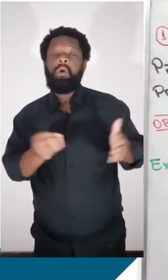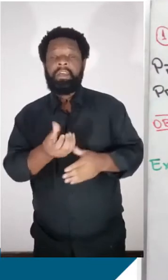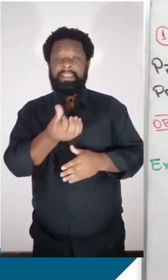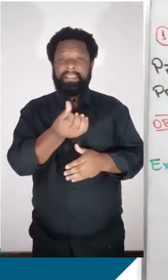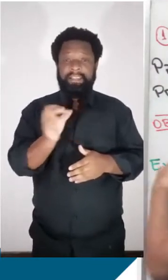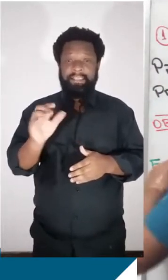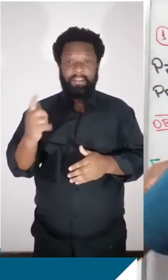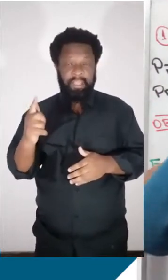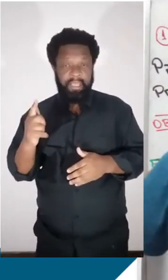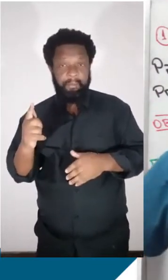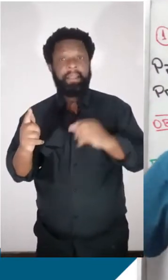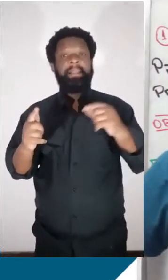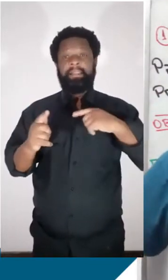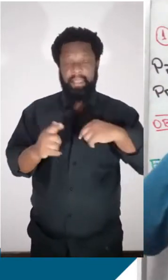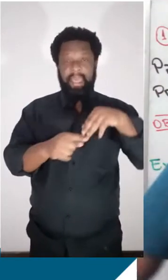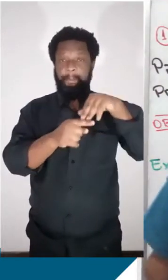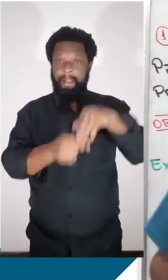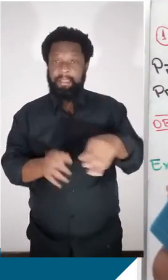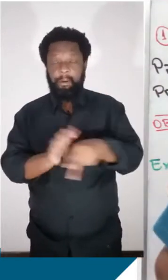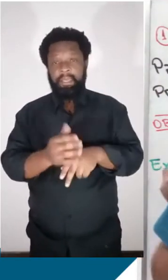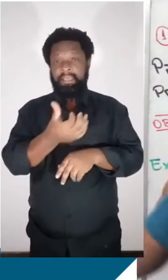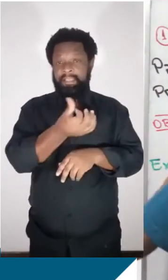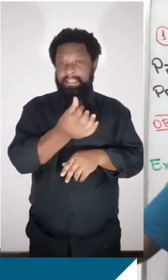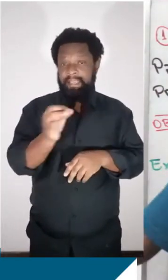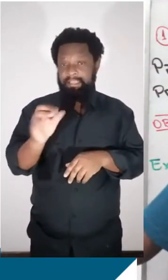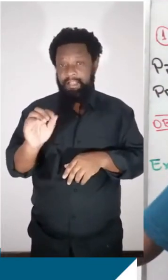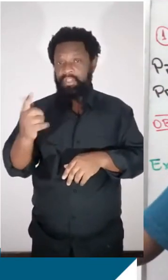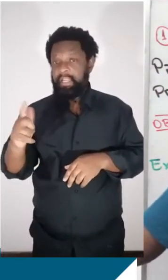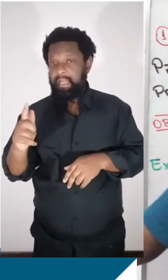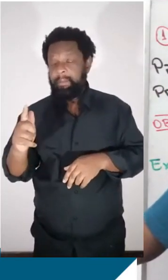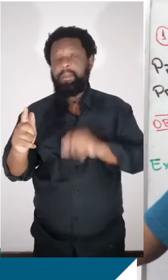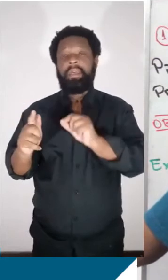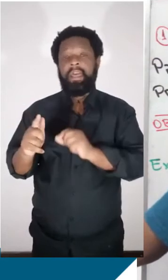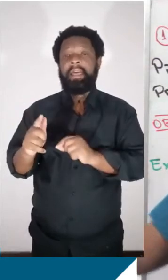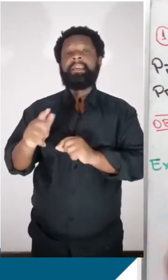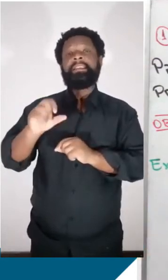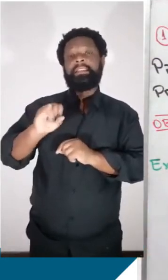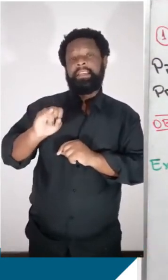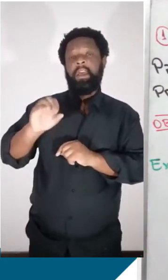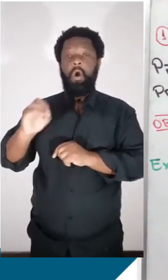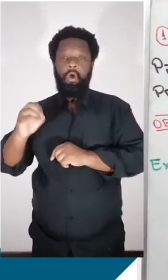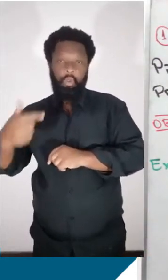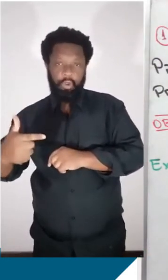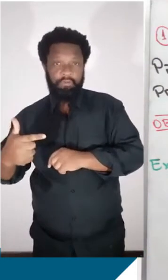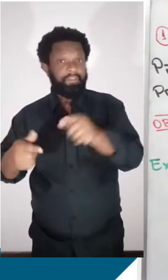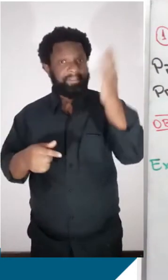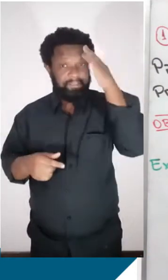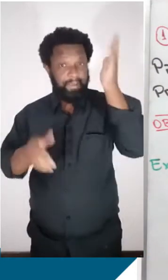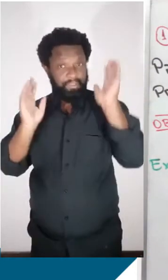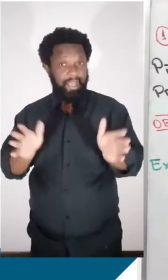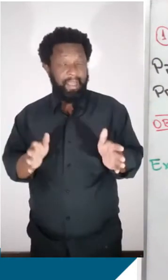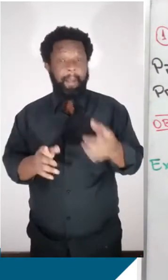gramas de SiO2. Então, ele me deu aqui a massa de 600 gramas de SiO2. Isso aqui você já